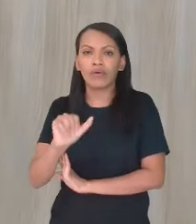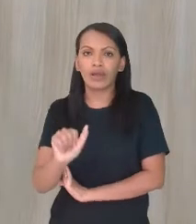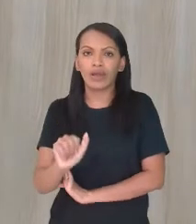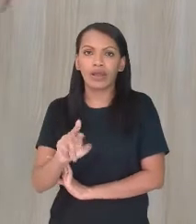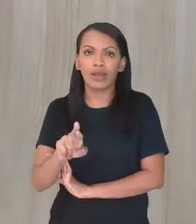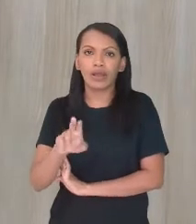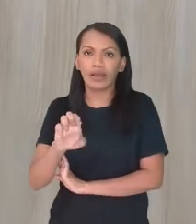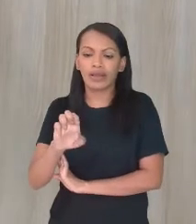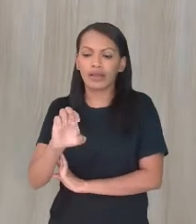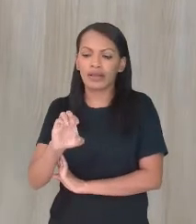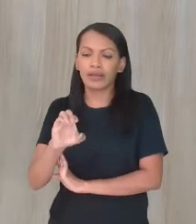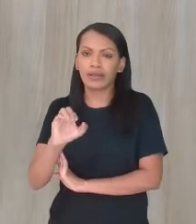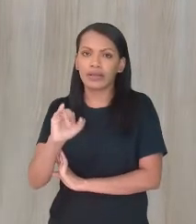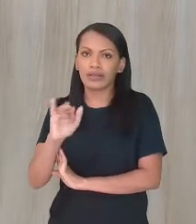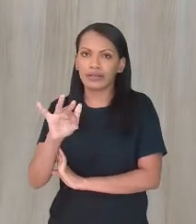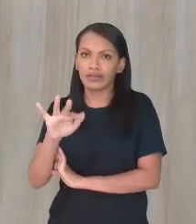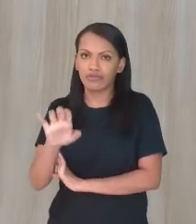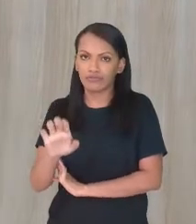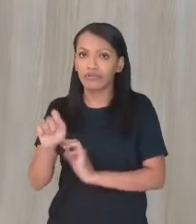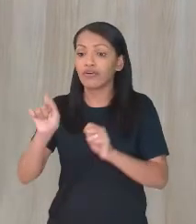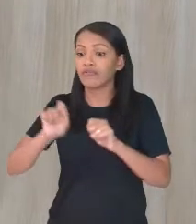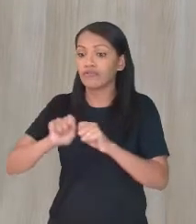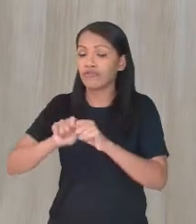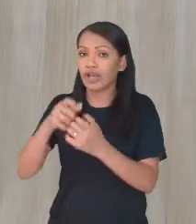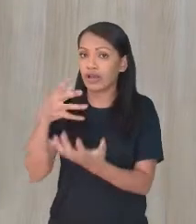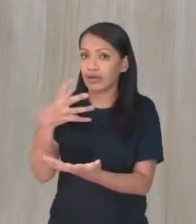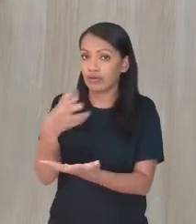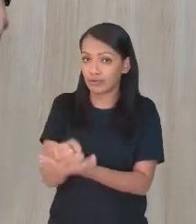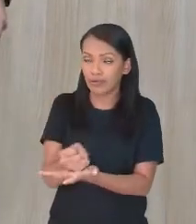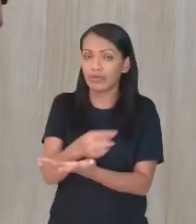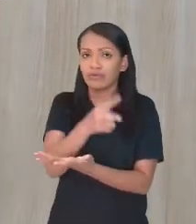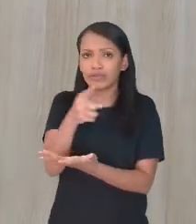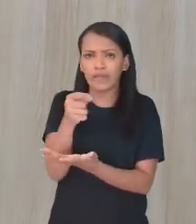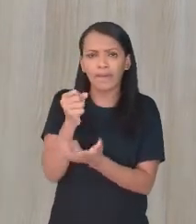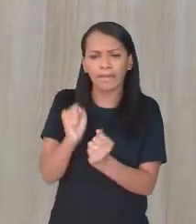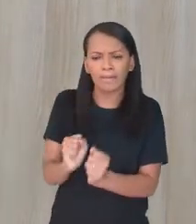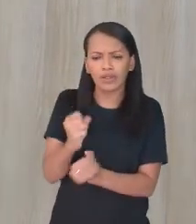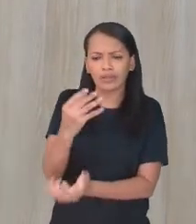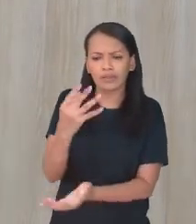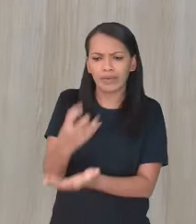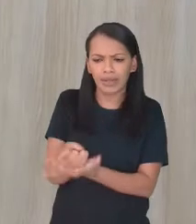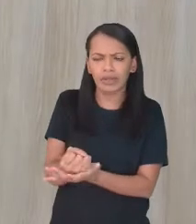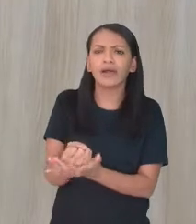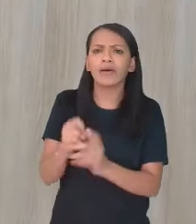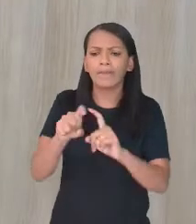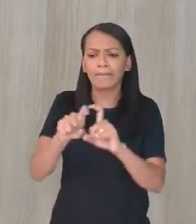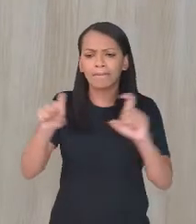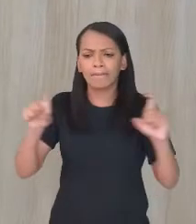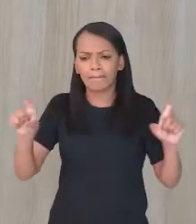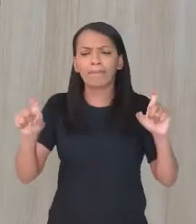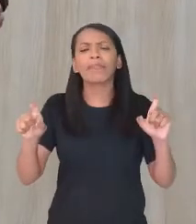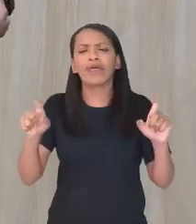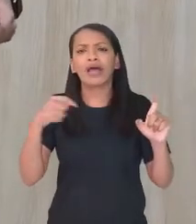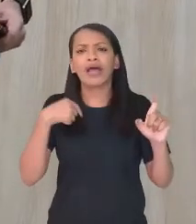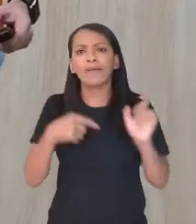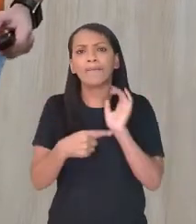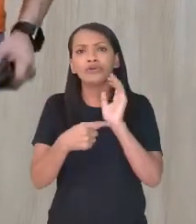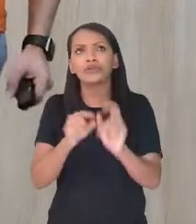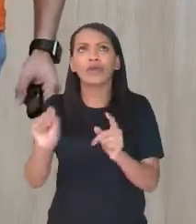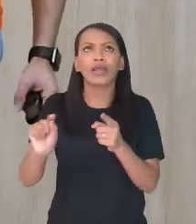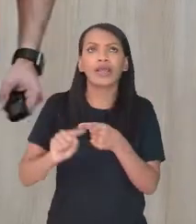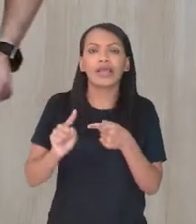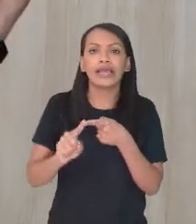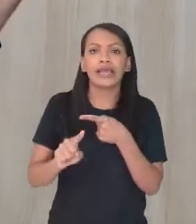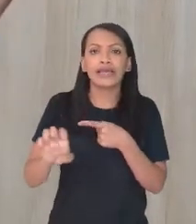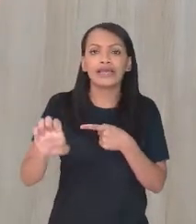nosso aplicativo lá, você faz o download, tá bom? Quando você baixar, vai aparecer assim, ó, sou servidor ou sou